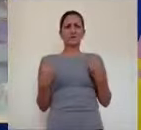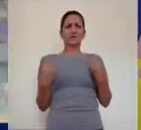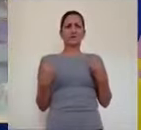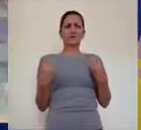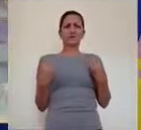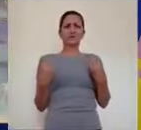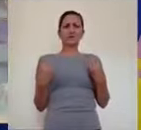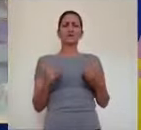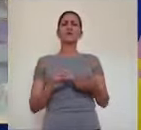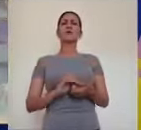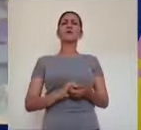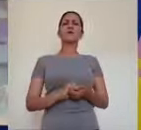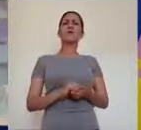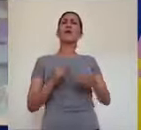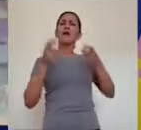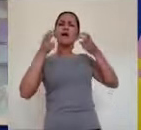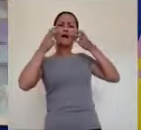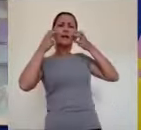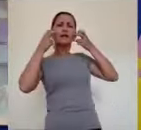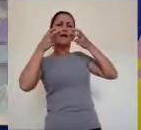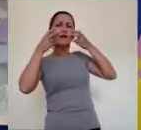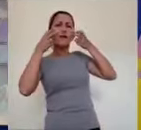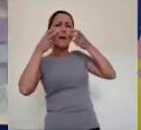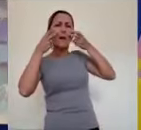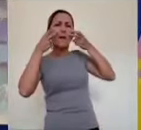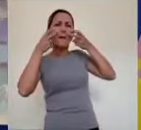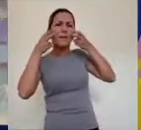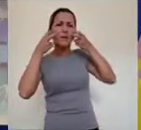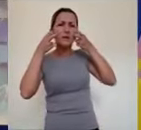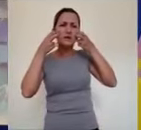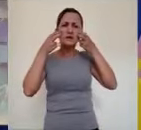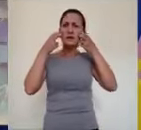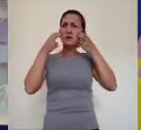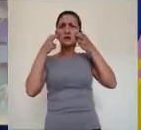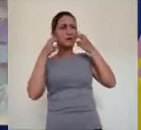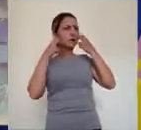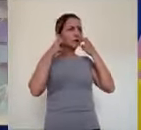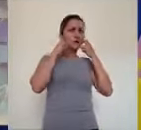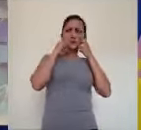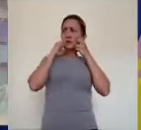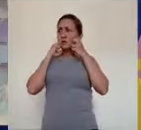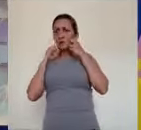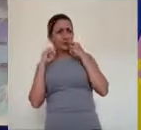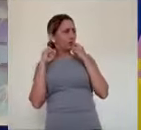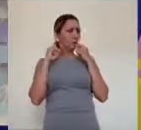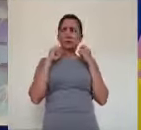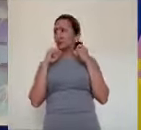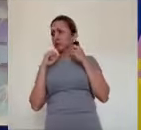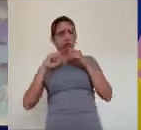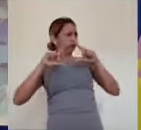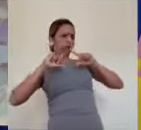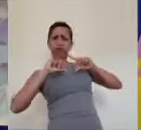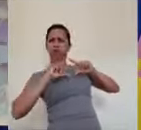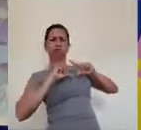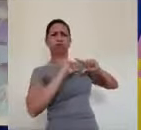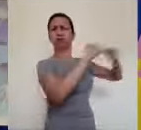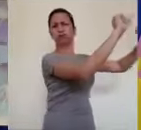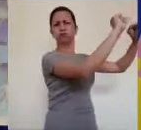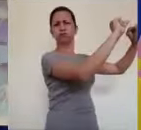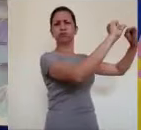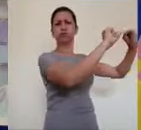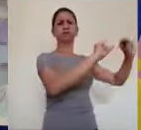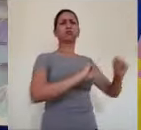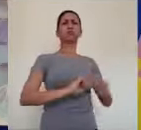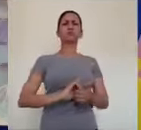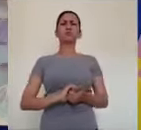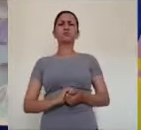e a raposa de seus focinhos enfiou rabo entre as pernas